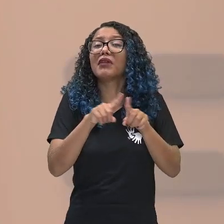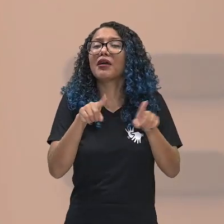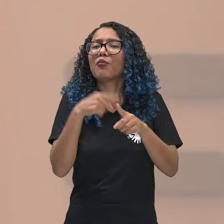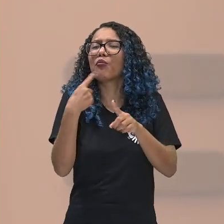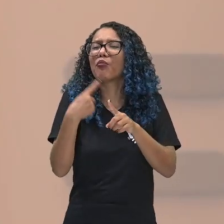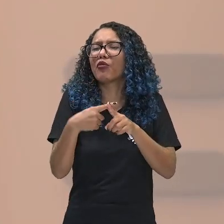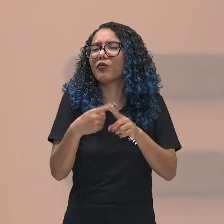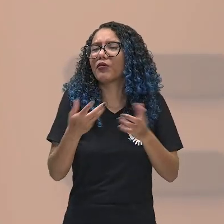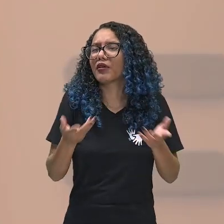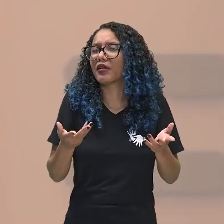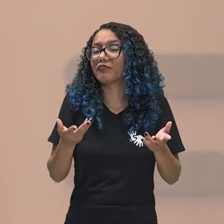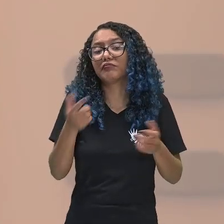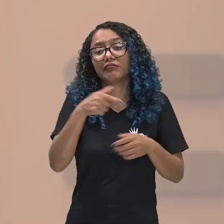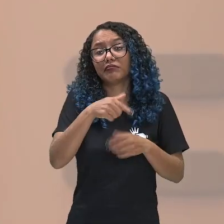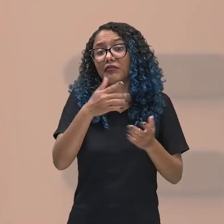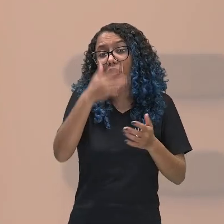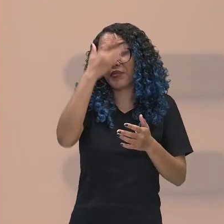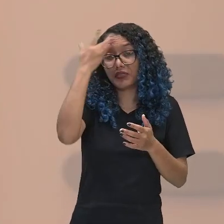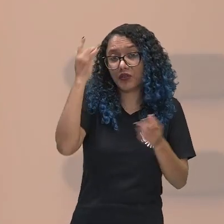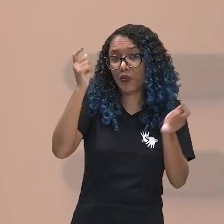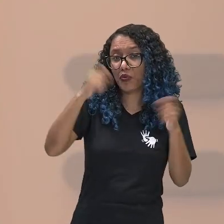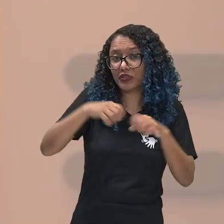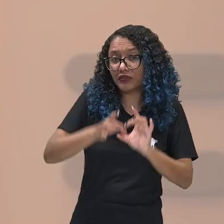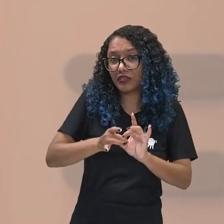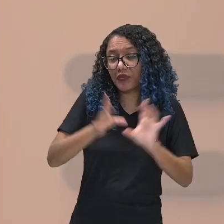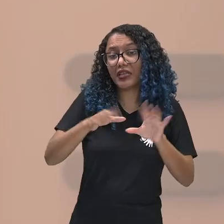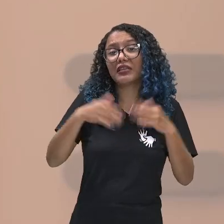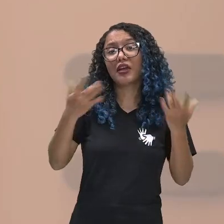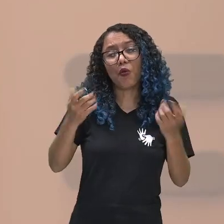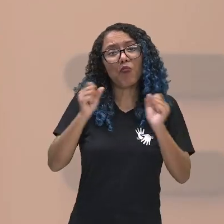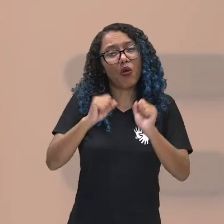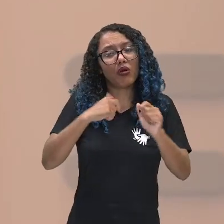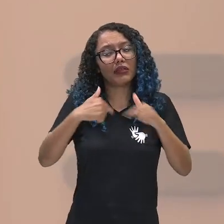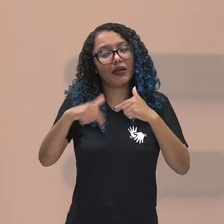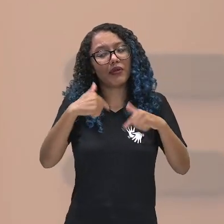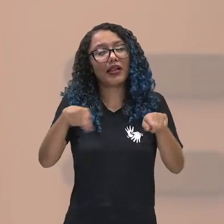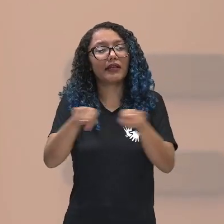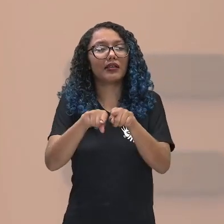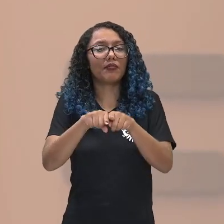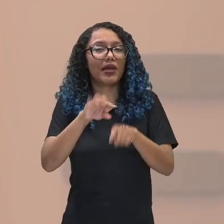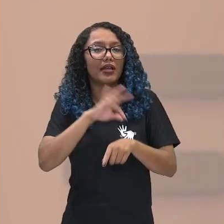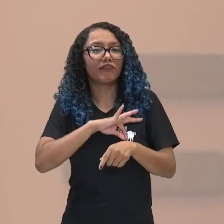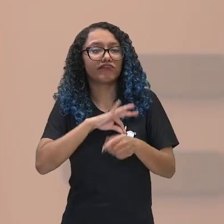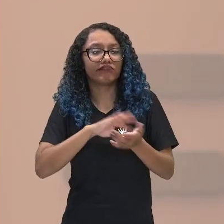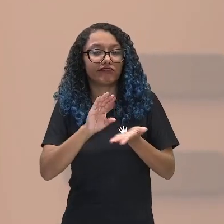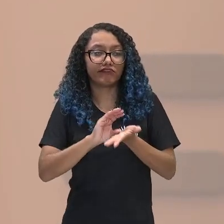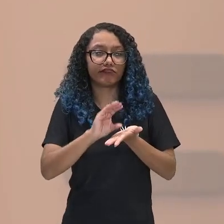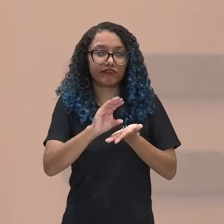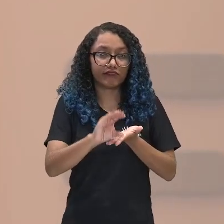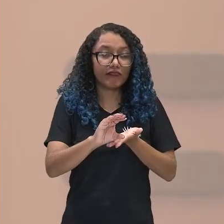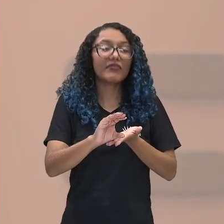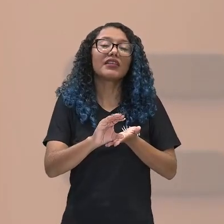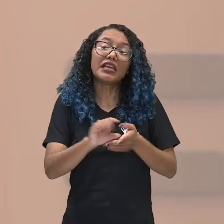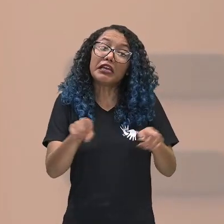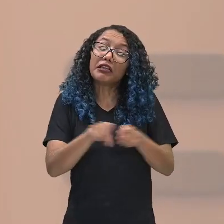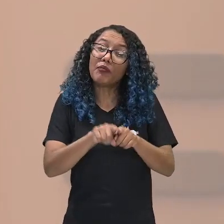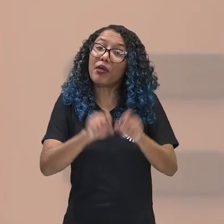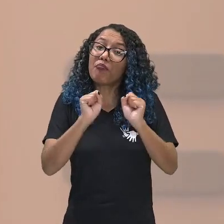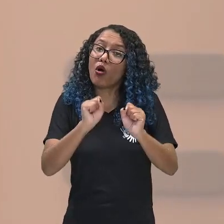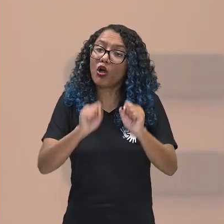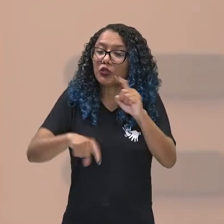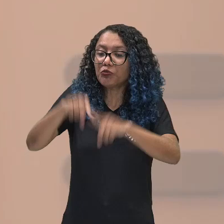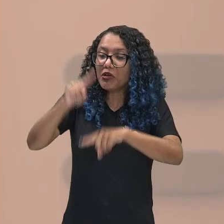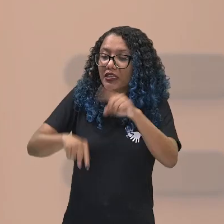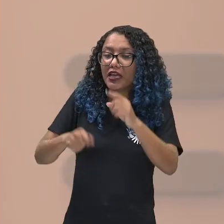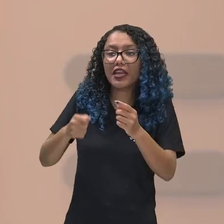ela podia ser uma liberta, e sendo liberta, ela tem um trabalho, ganha um salário, e pode, então, aí virar o quê? Comprador, então, dos